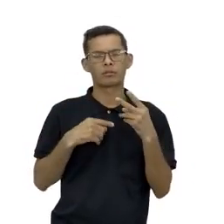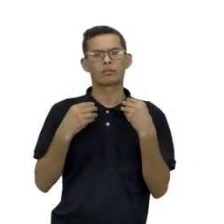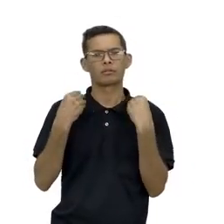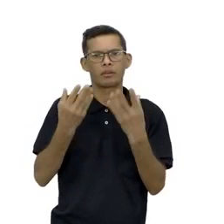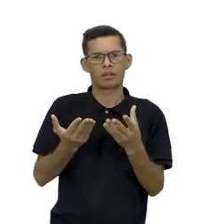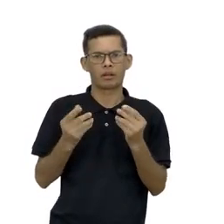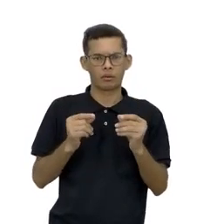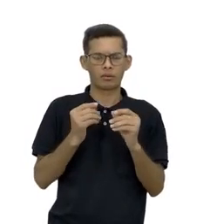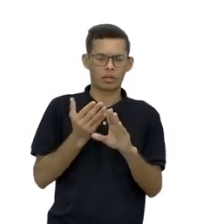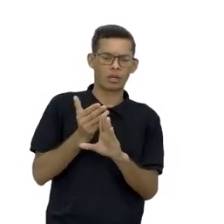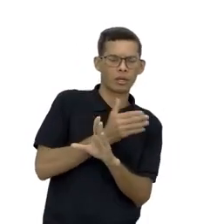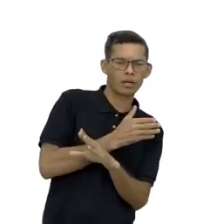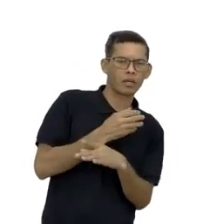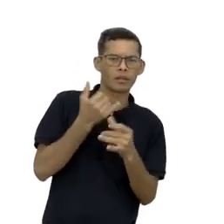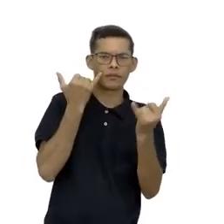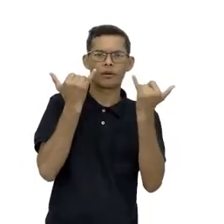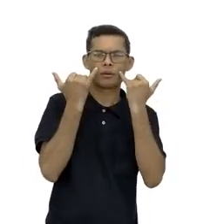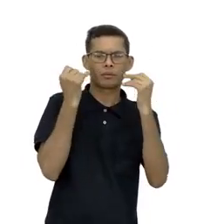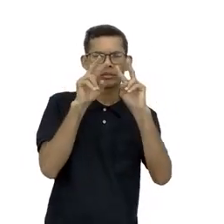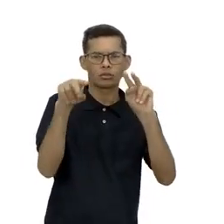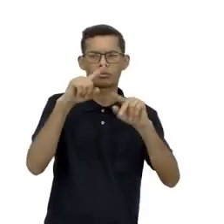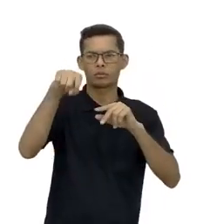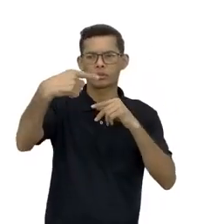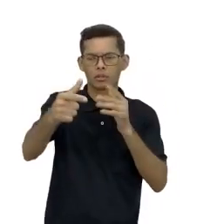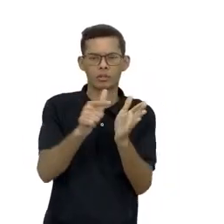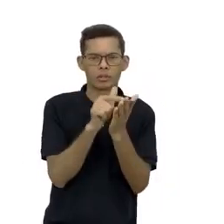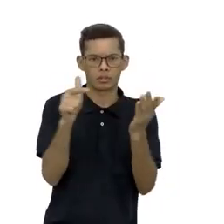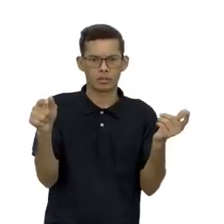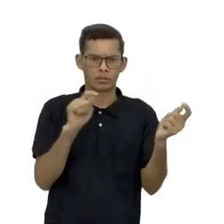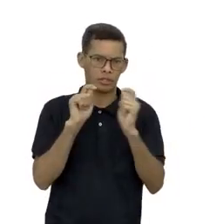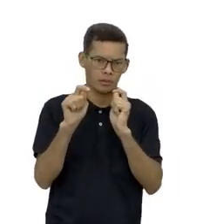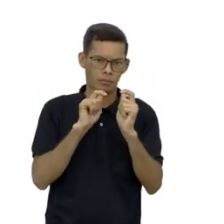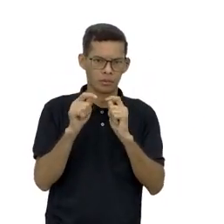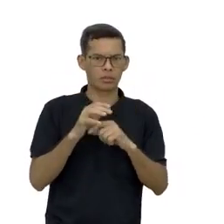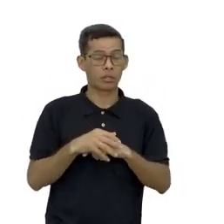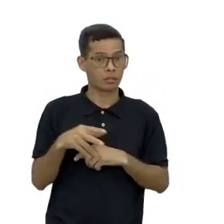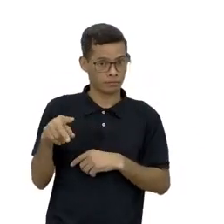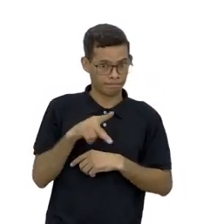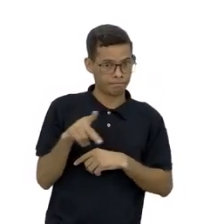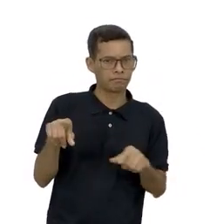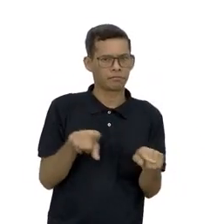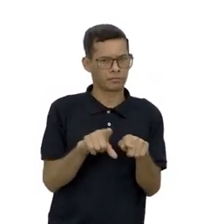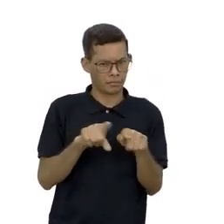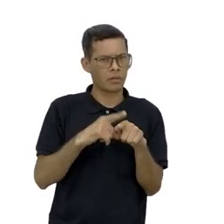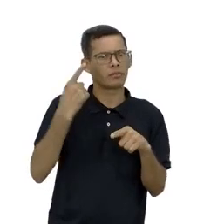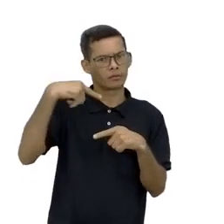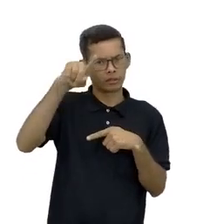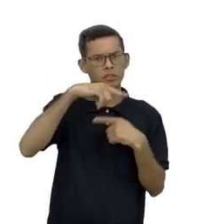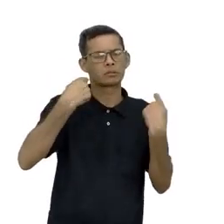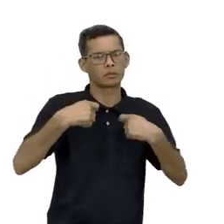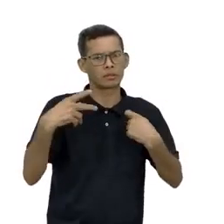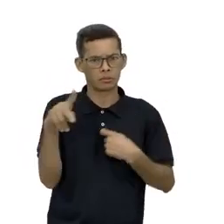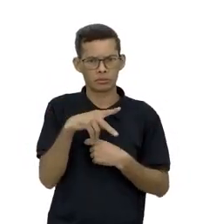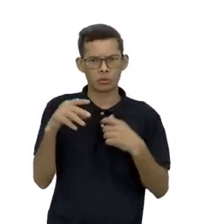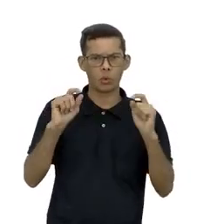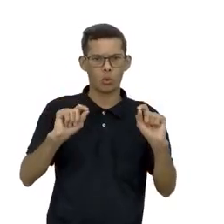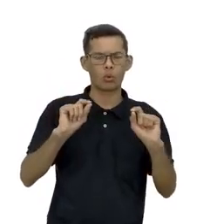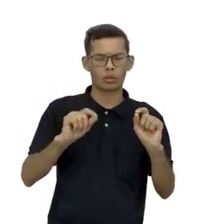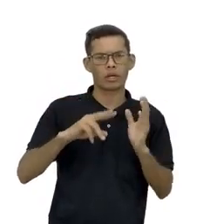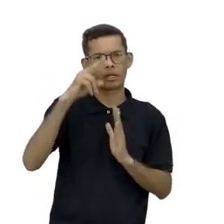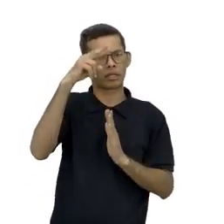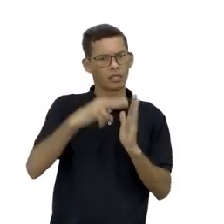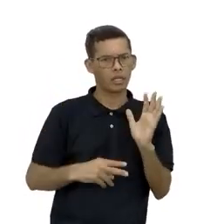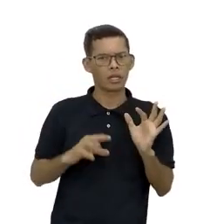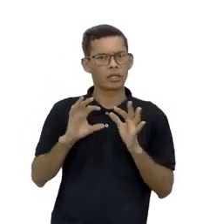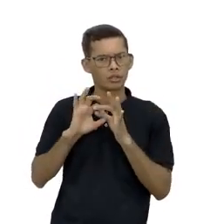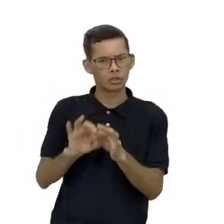anteciparão as informações sobre a reportagem. E na sequência, professores devem fazer uma leitura colaborativa, voltando